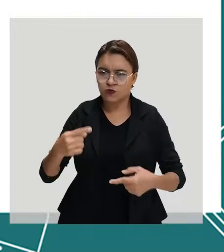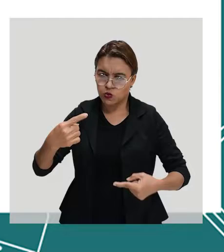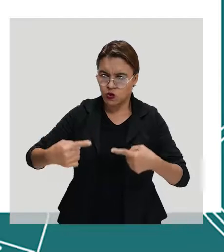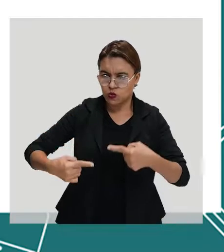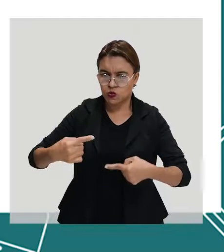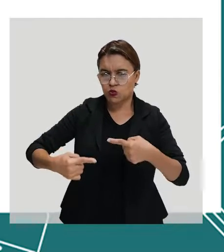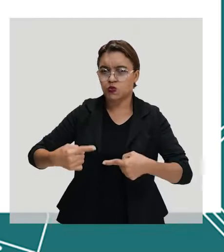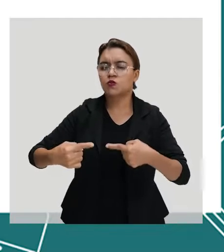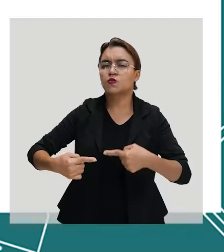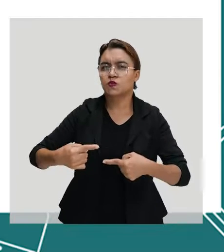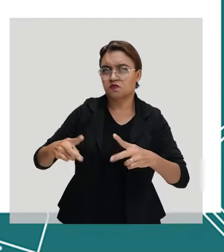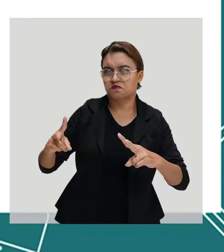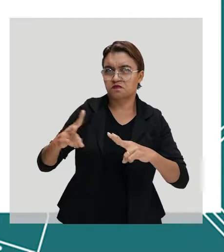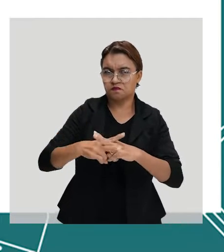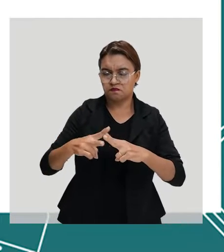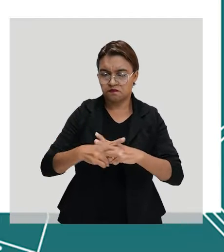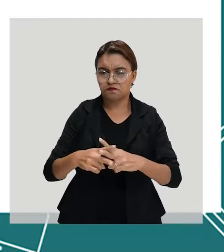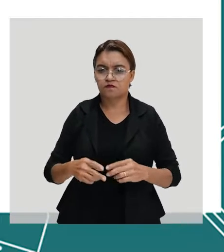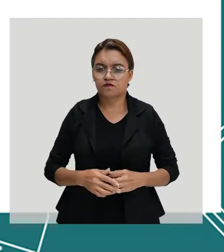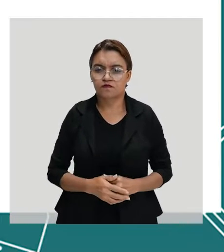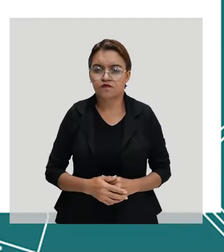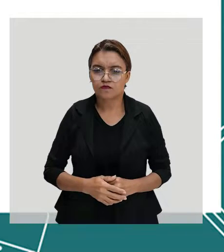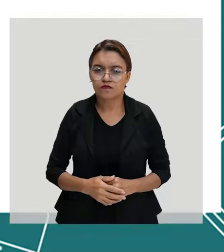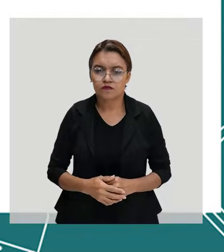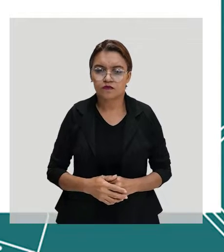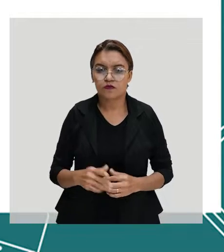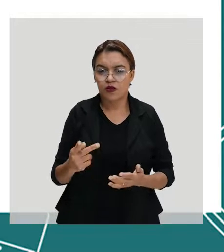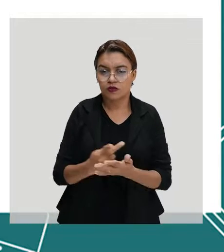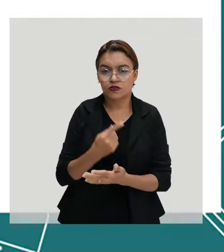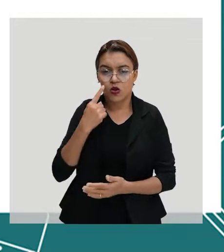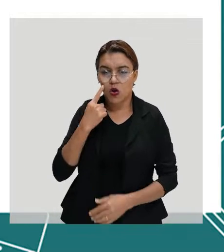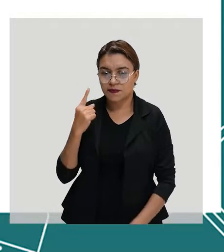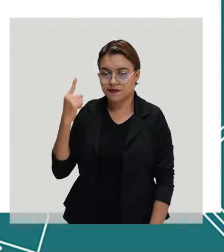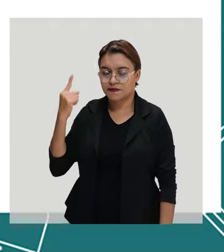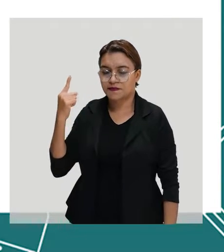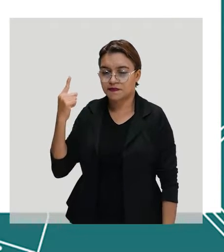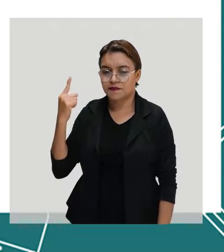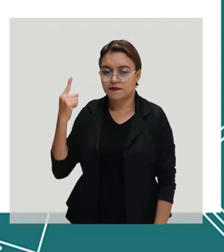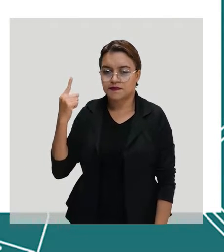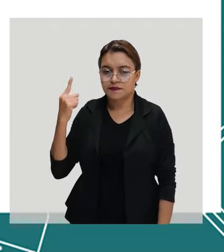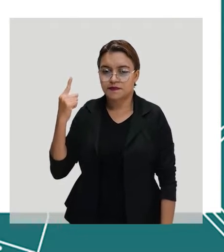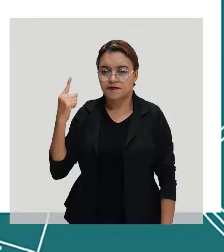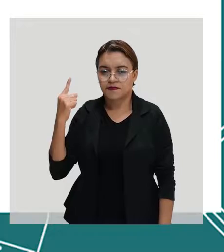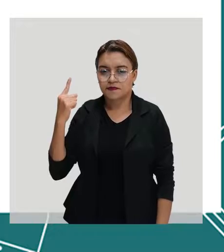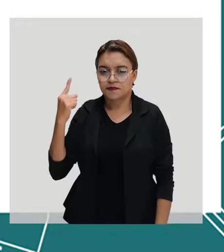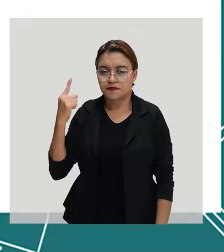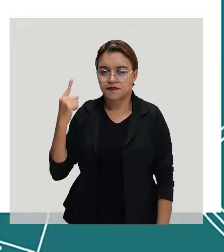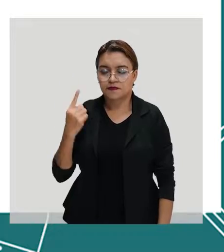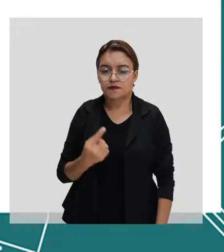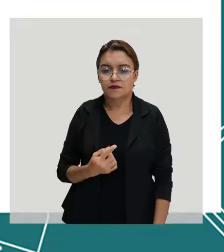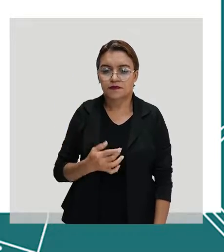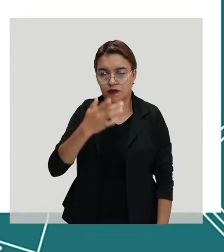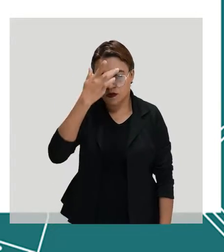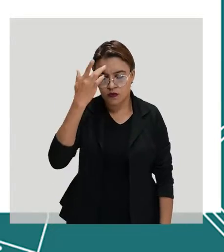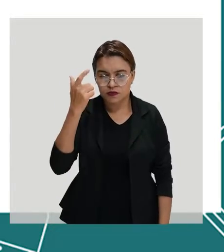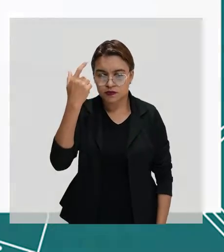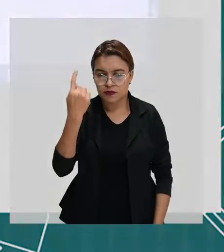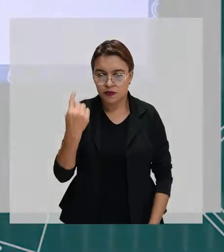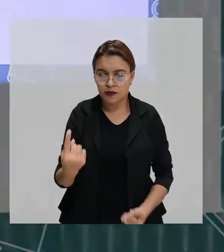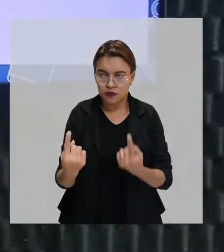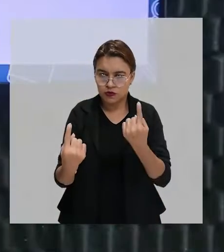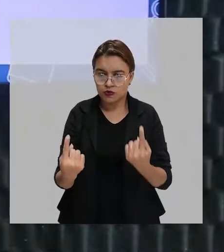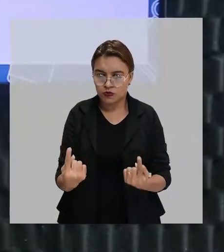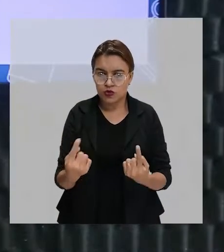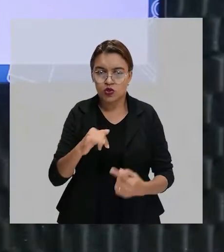e tem a ver com o combate direto é o que tá acontecendo aqui no momento por exemplo esses dois judocas estão